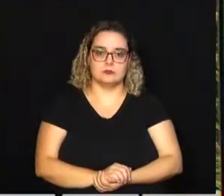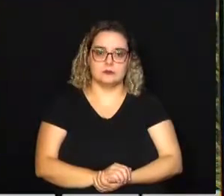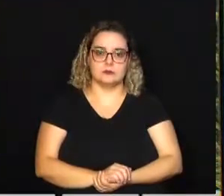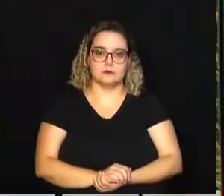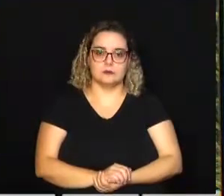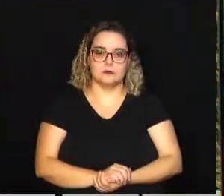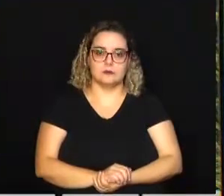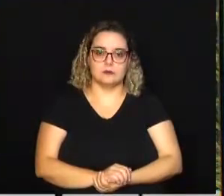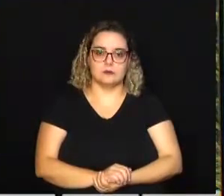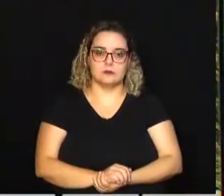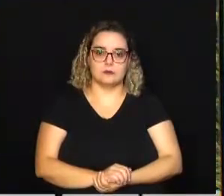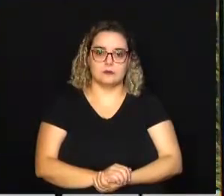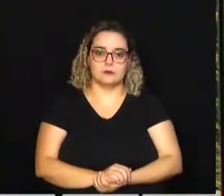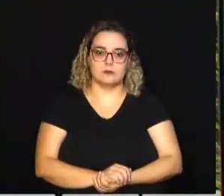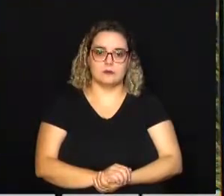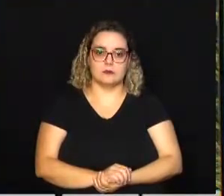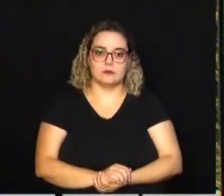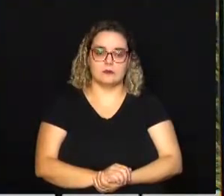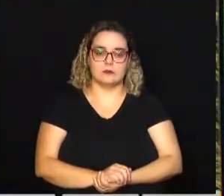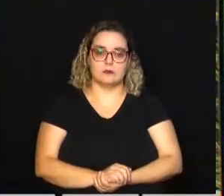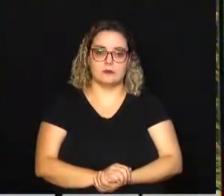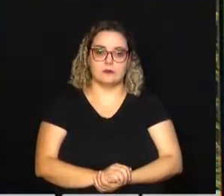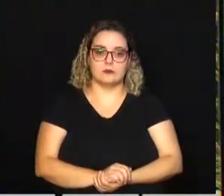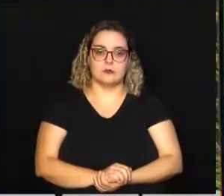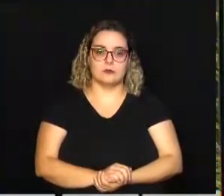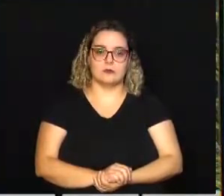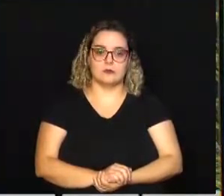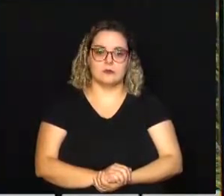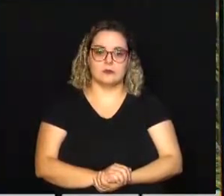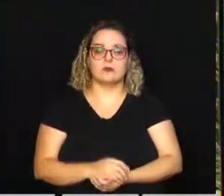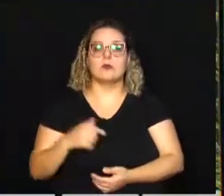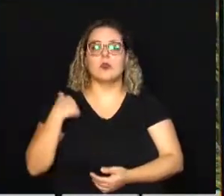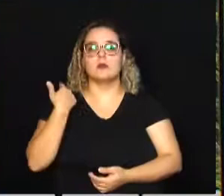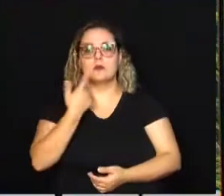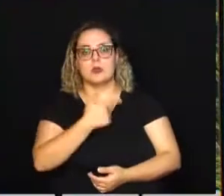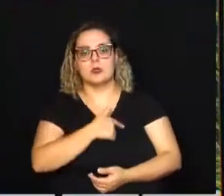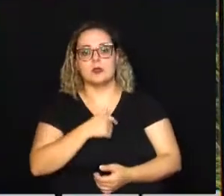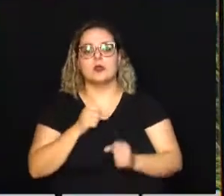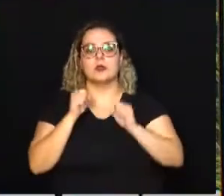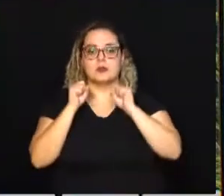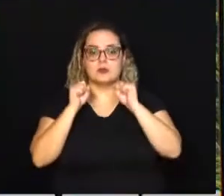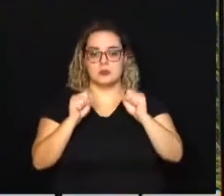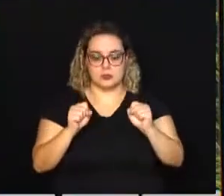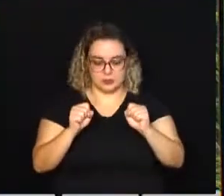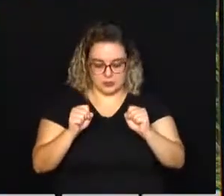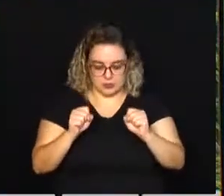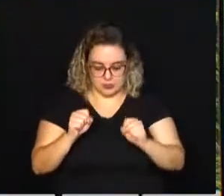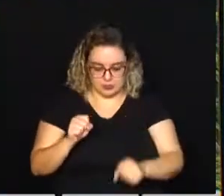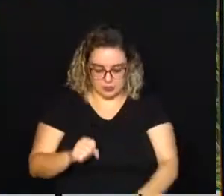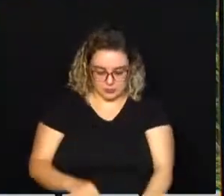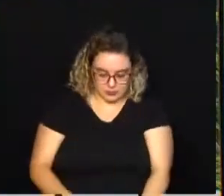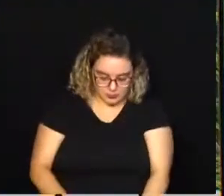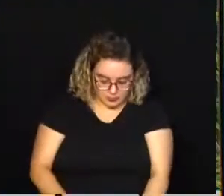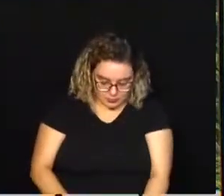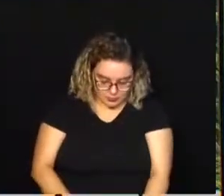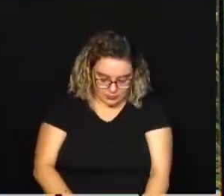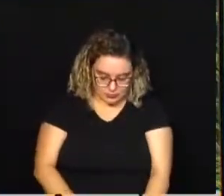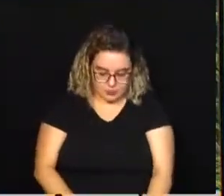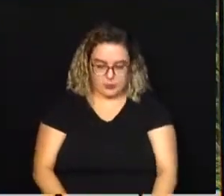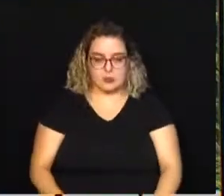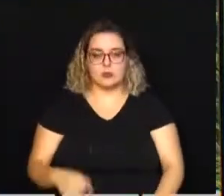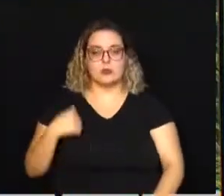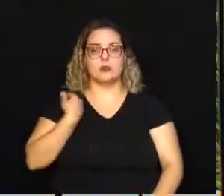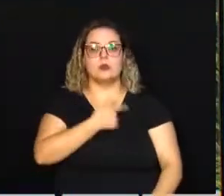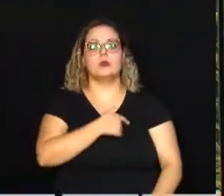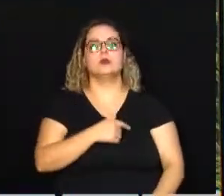ministrarem as aulas, para nós podermos assim, transmitir essas aulas remotas. Muitas de nós tivemos também